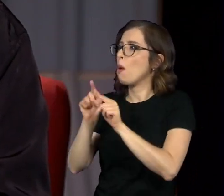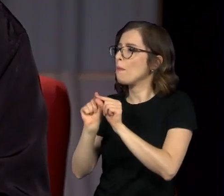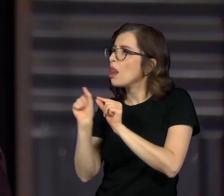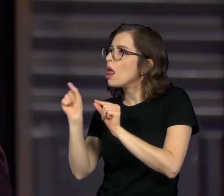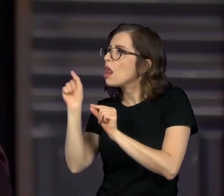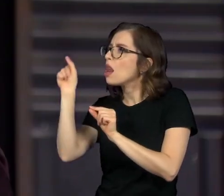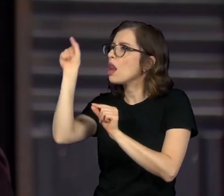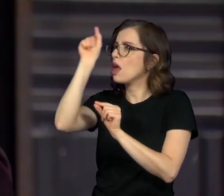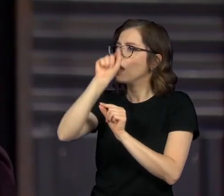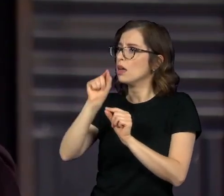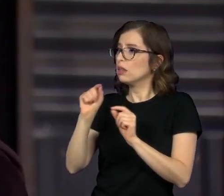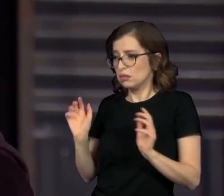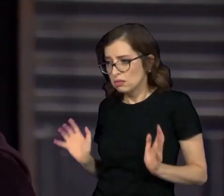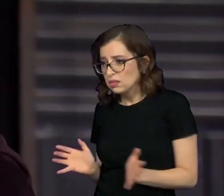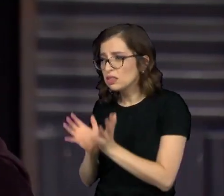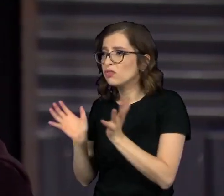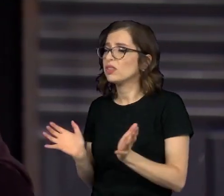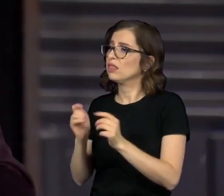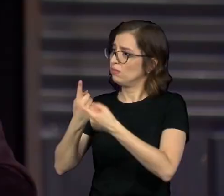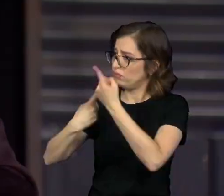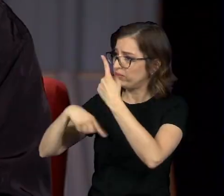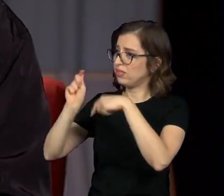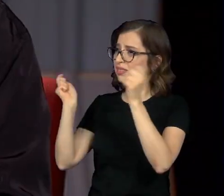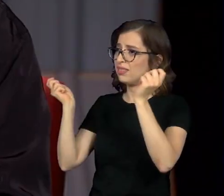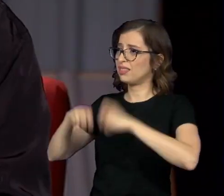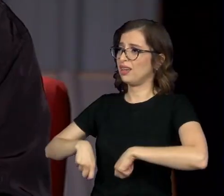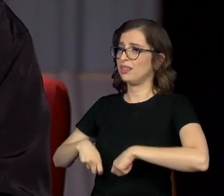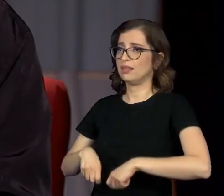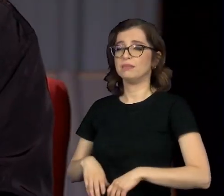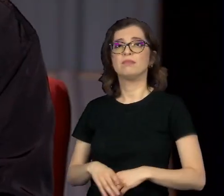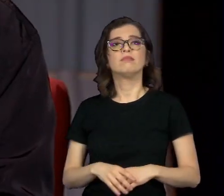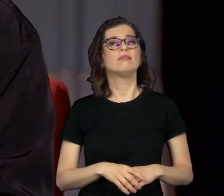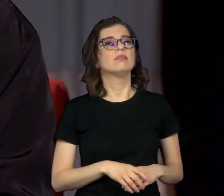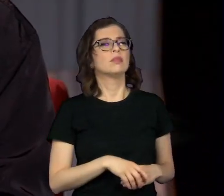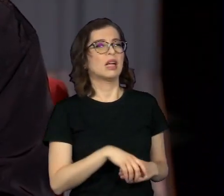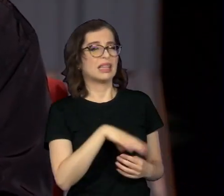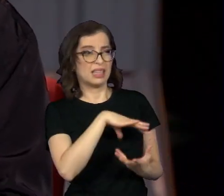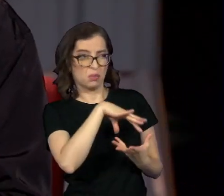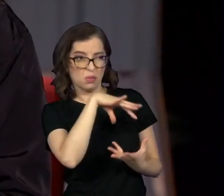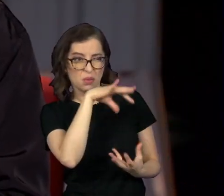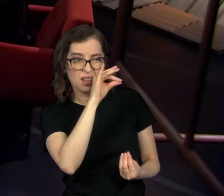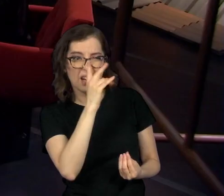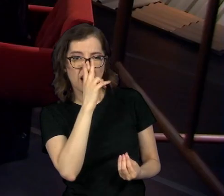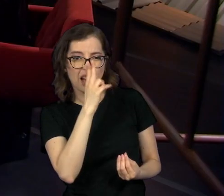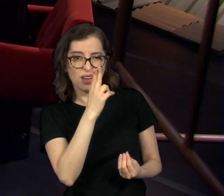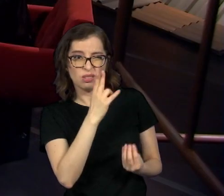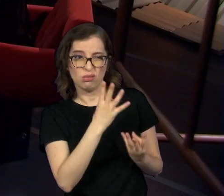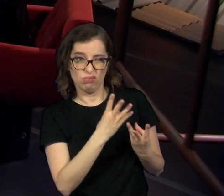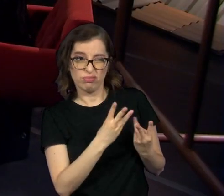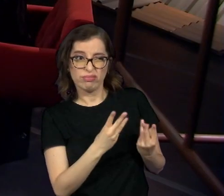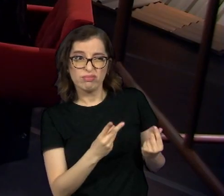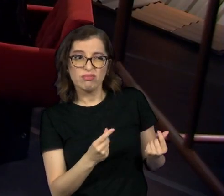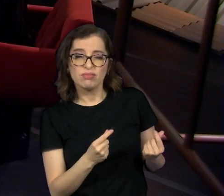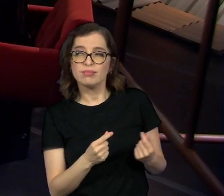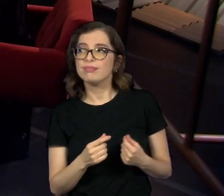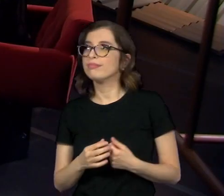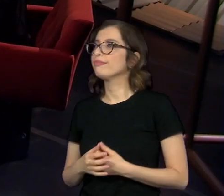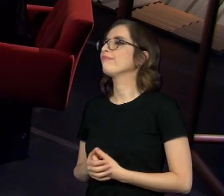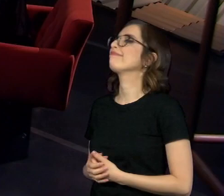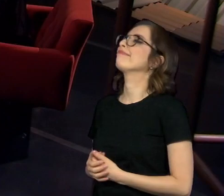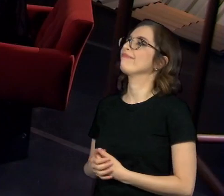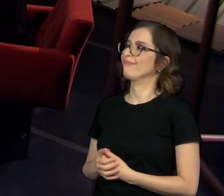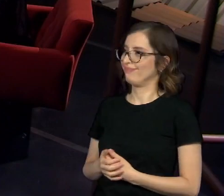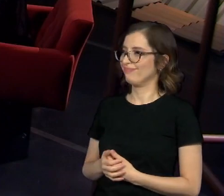está frágil, a democracia? No nosso momento está. Tá, Não né? só no Brasil, no mundo, né? Essa é uma questão que o mundo